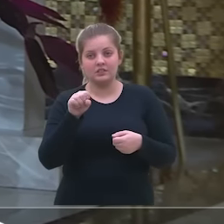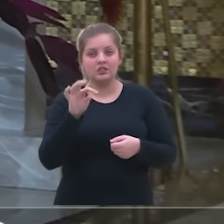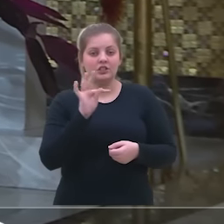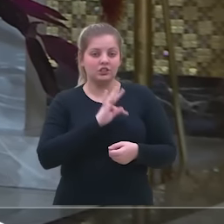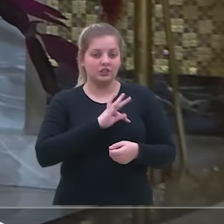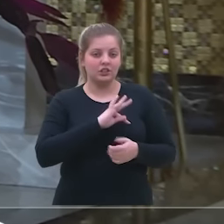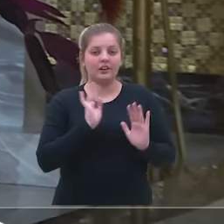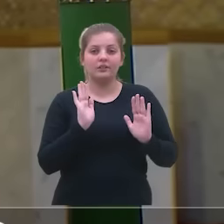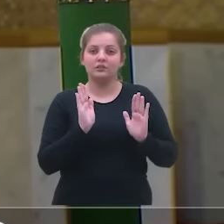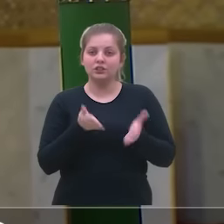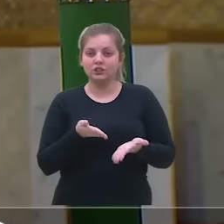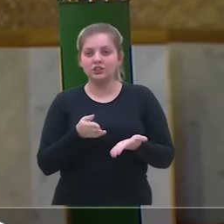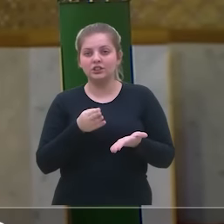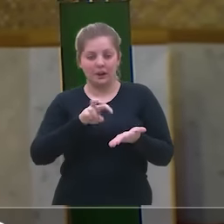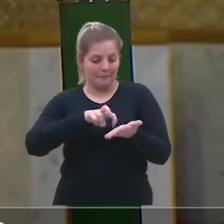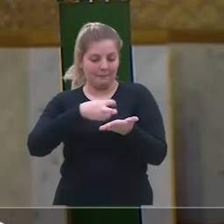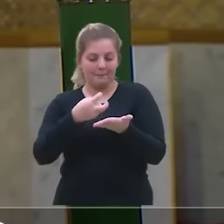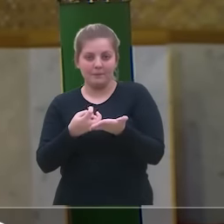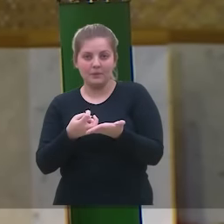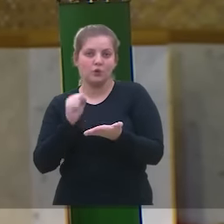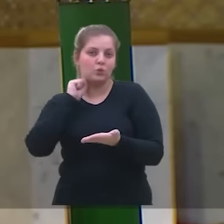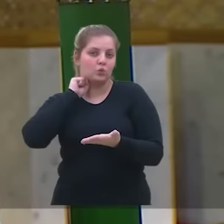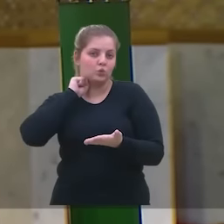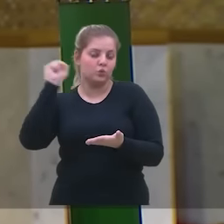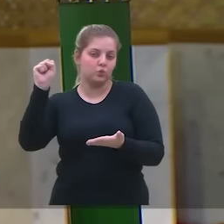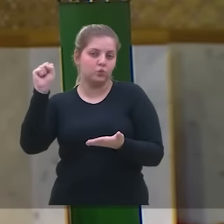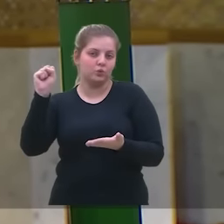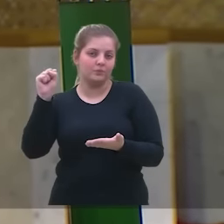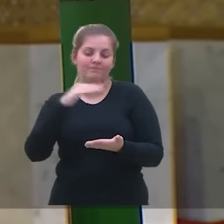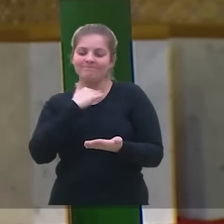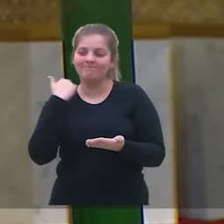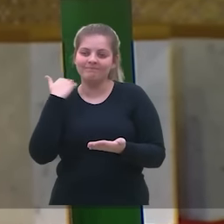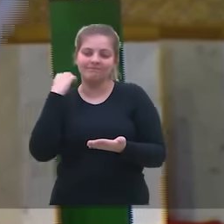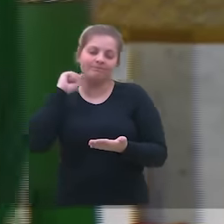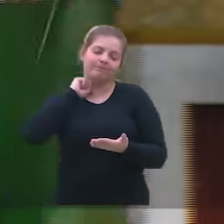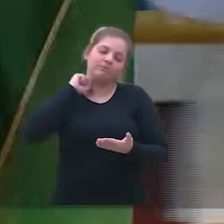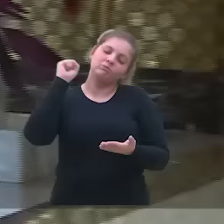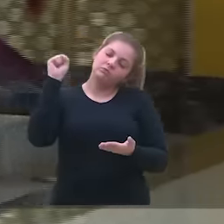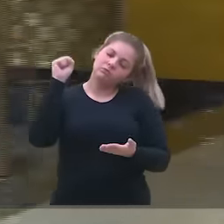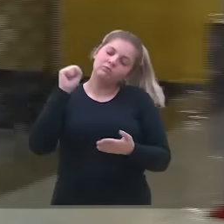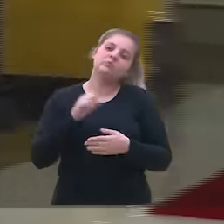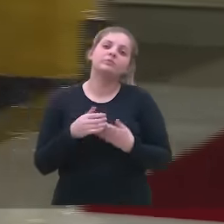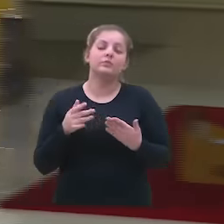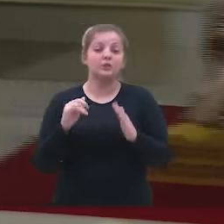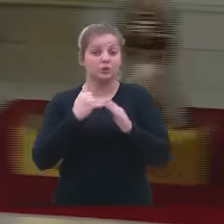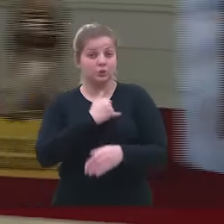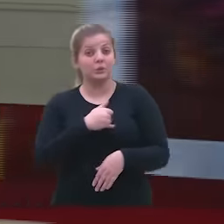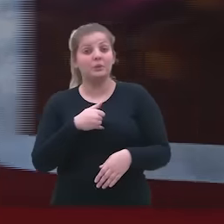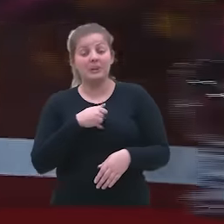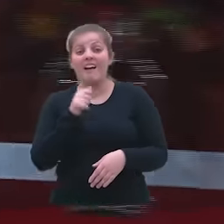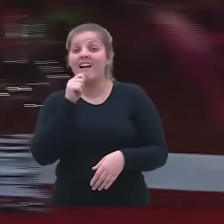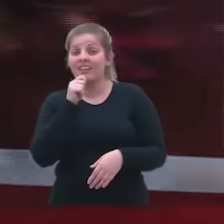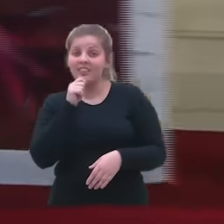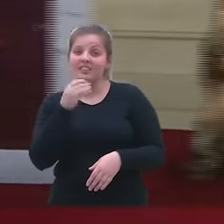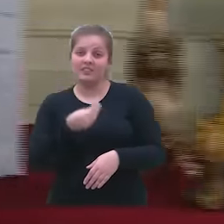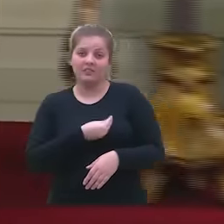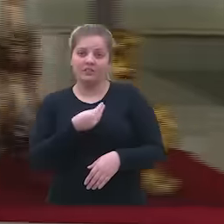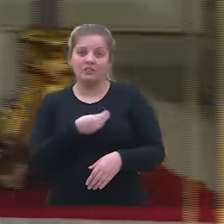estava decapitado João ainda estava vivo vocês podem passar